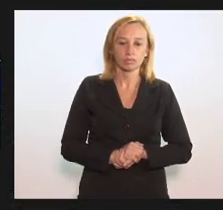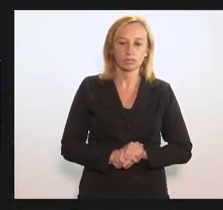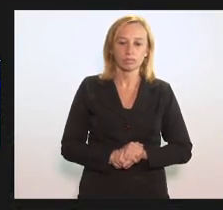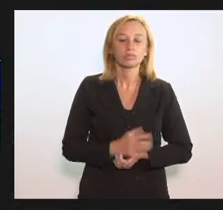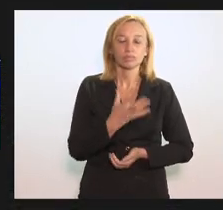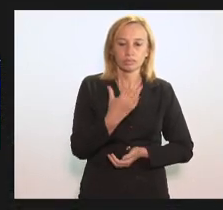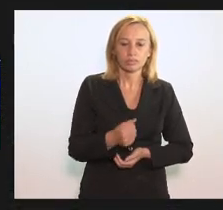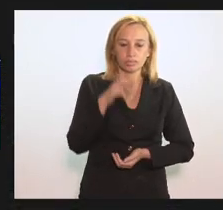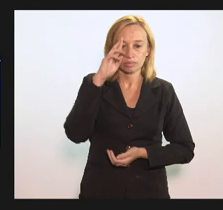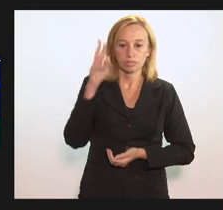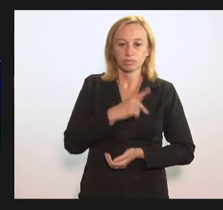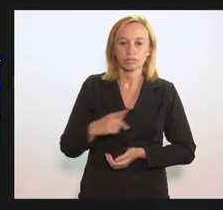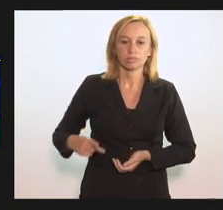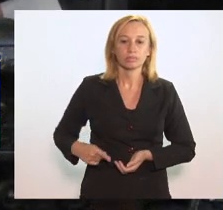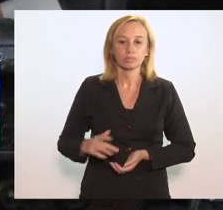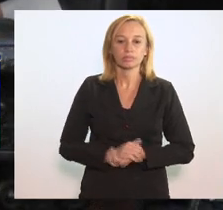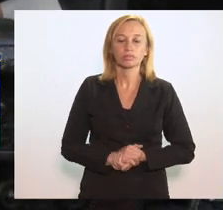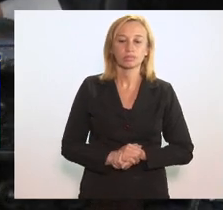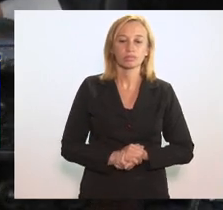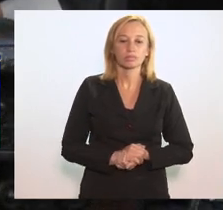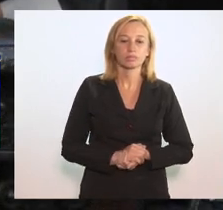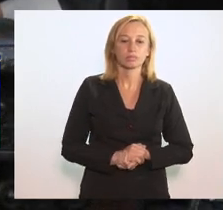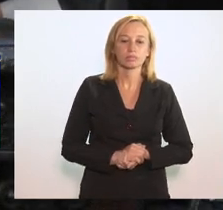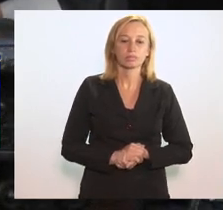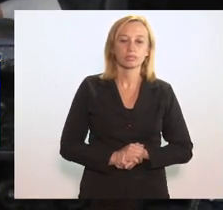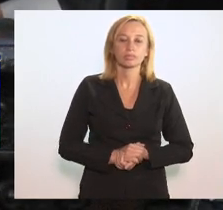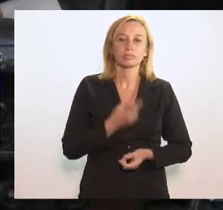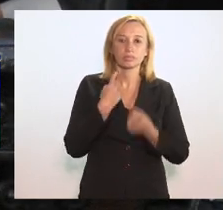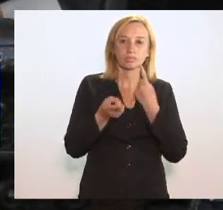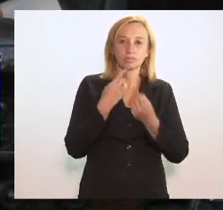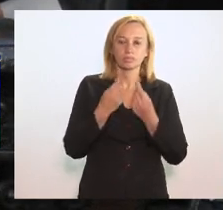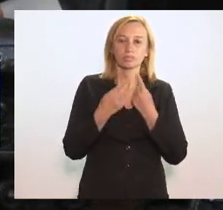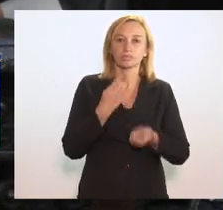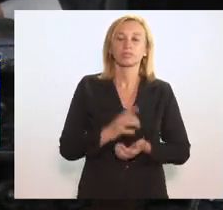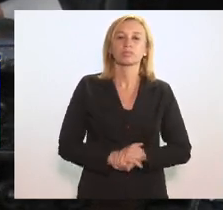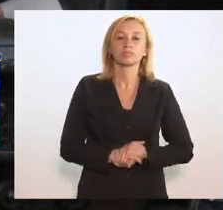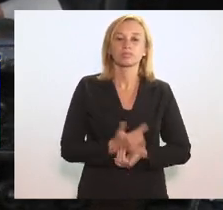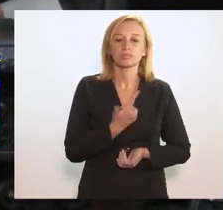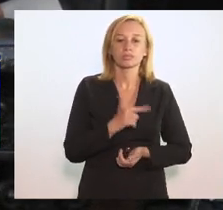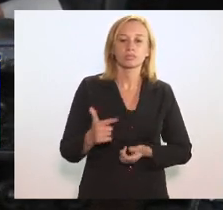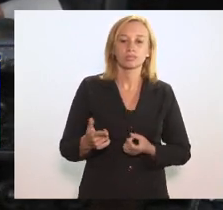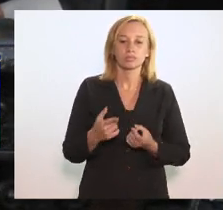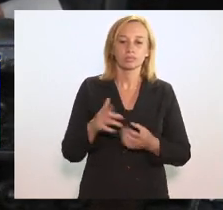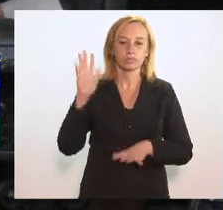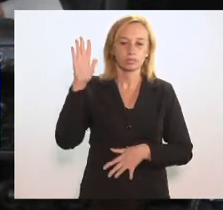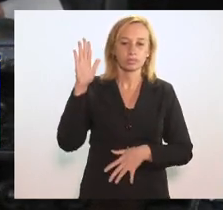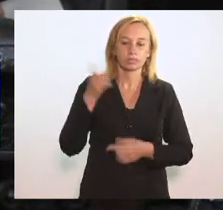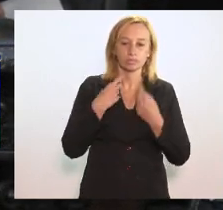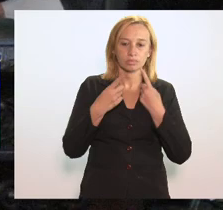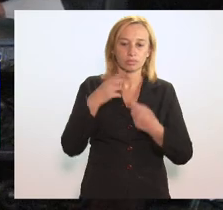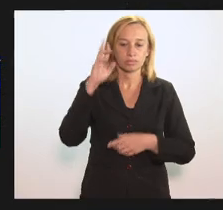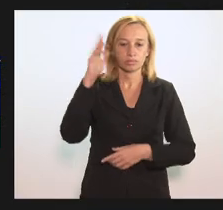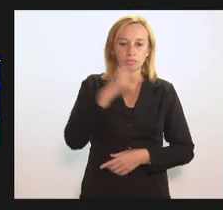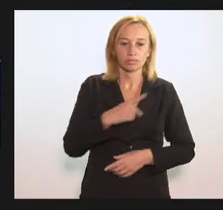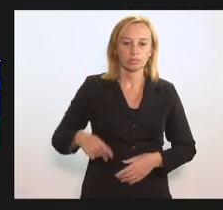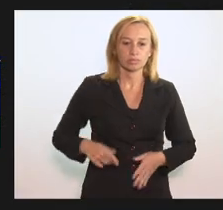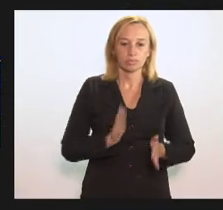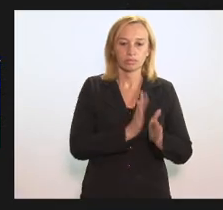Parecer favorável, senhor presidente. Os pareceres emitidos em discussão. Para discutir, que... presidente. Questão de